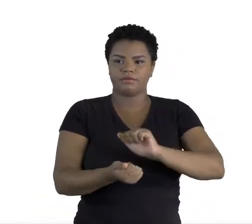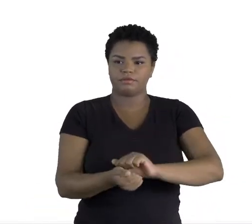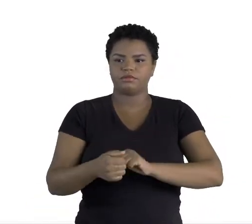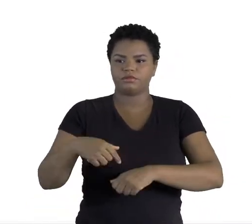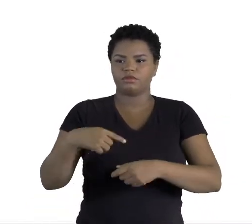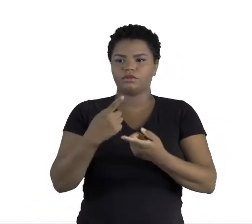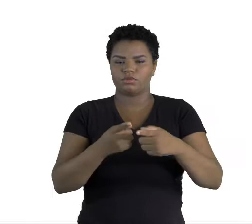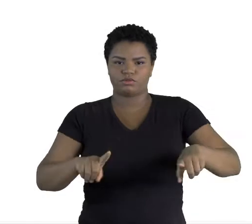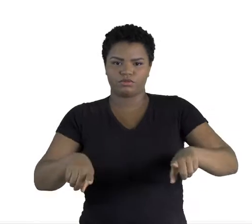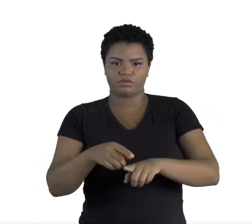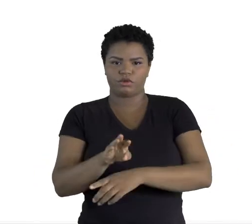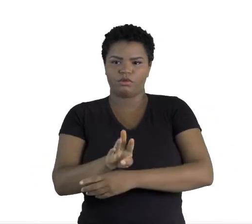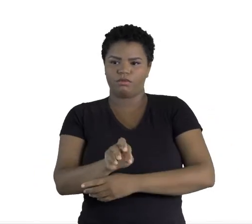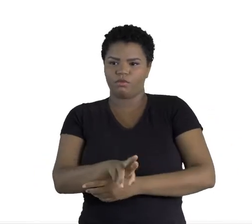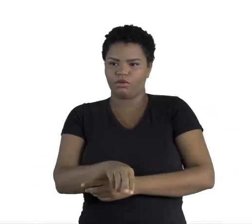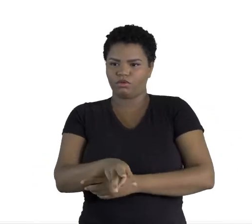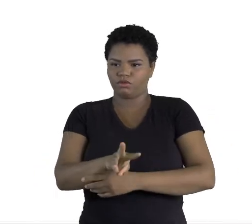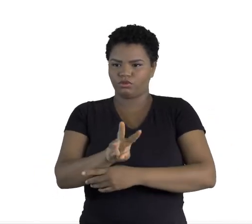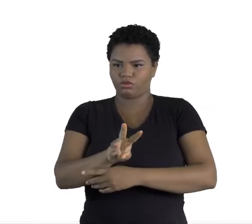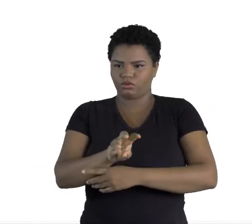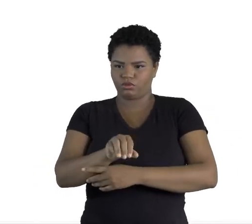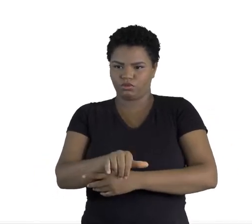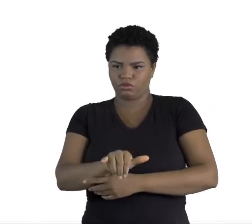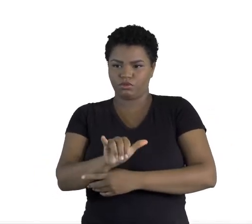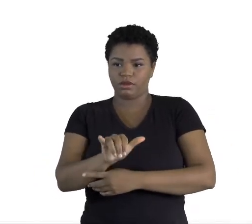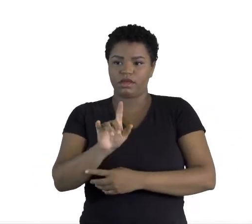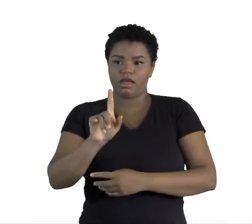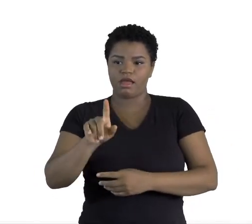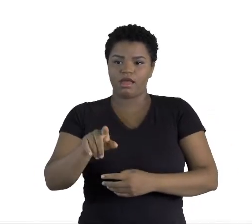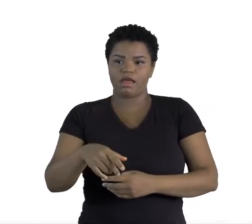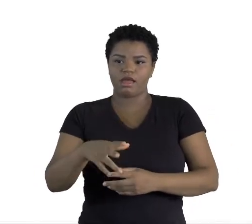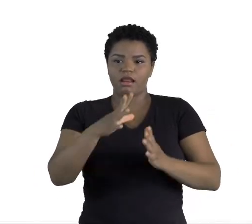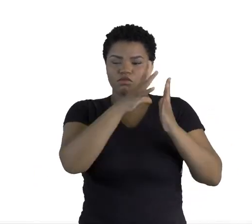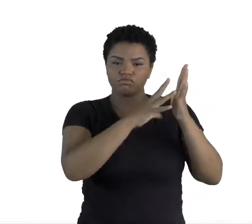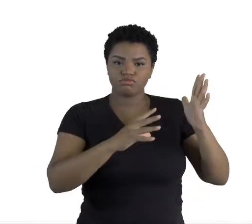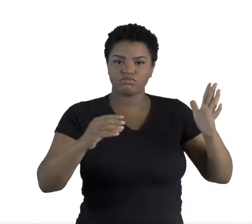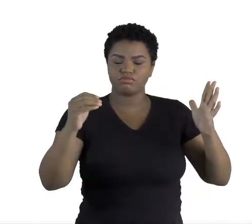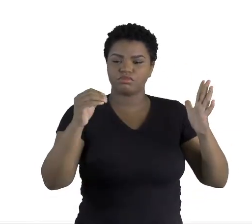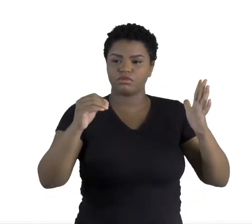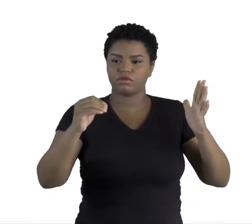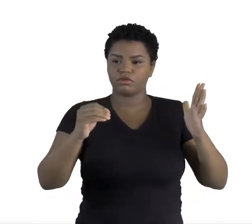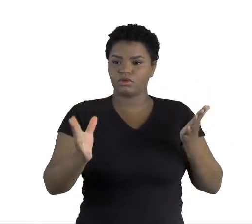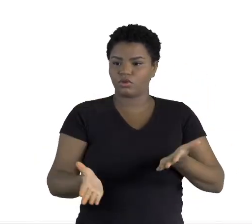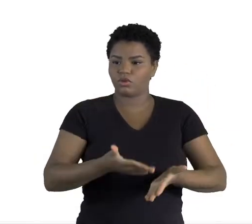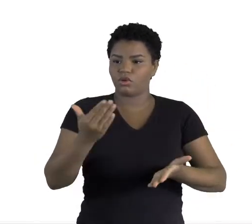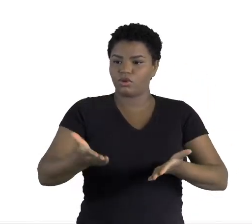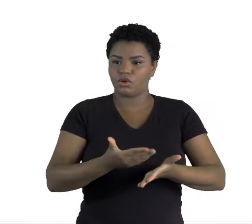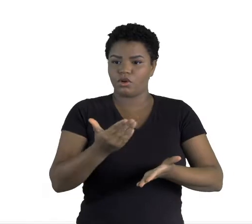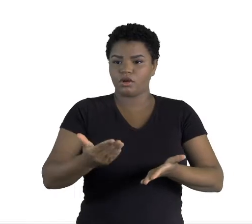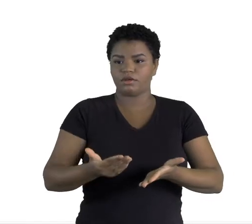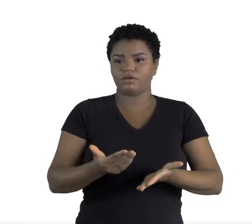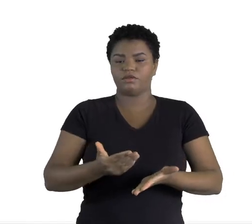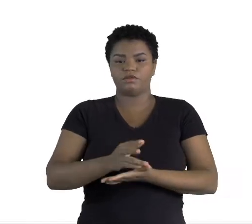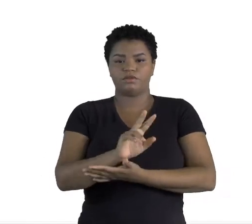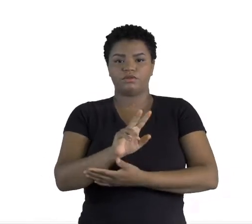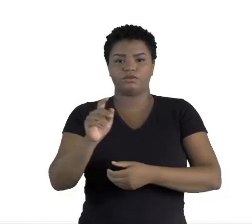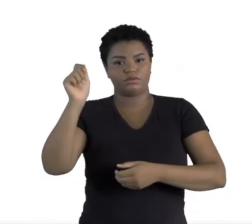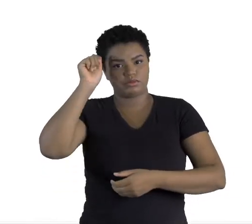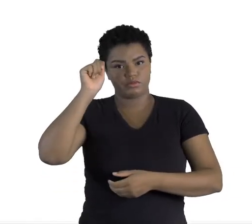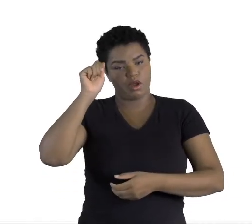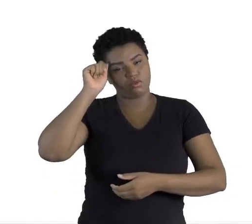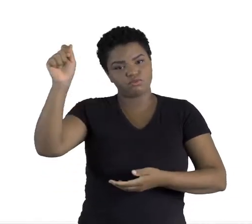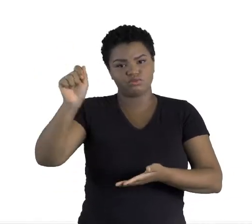Broadway, que, por sua vez, foi inspirado na clássica obra do escritor Victor Hugo. A história